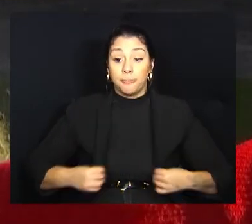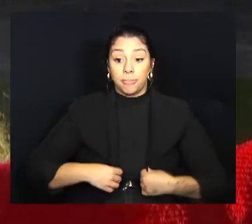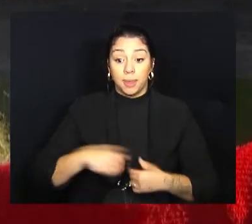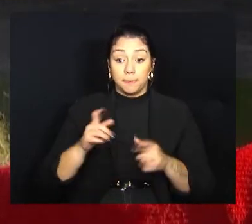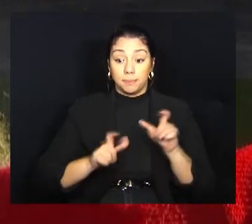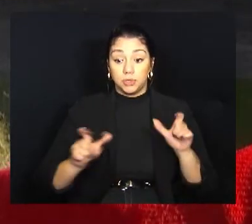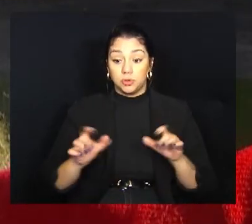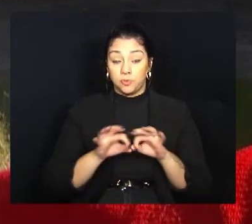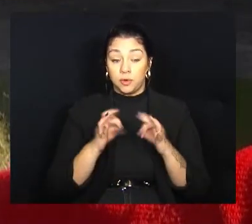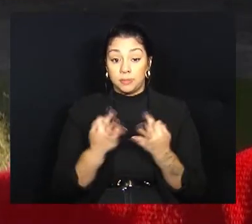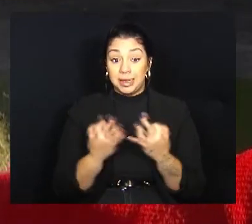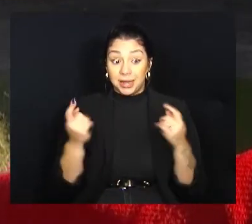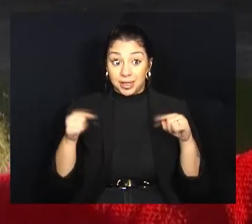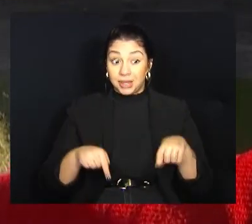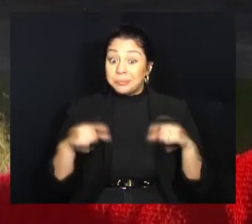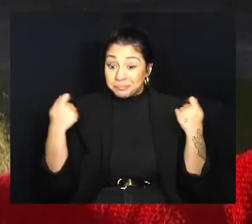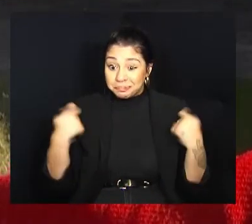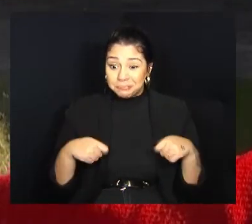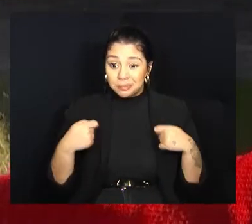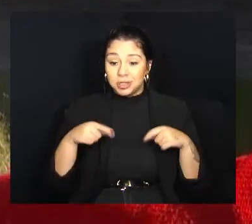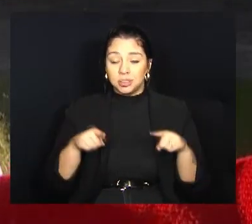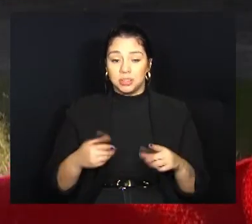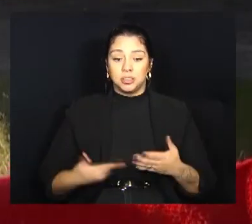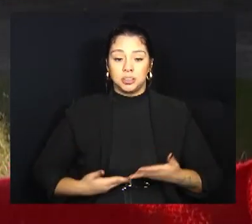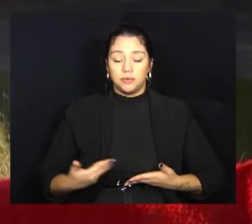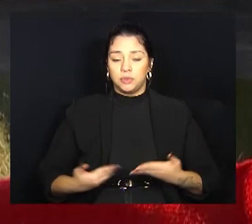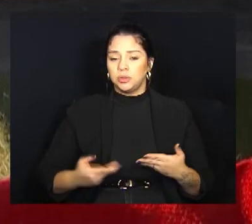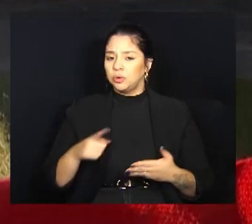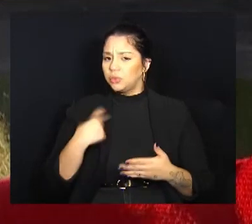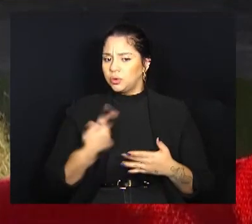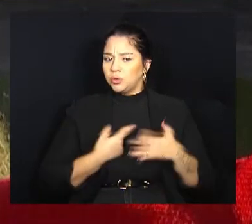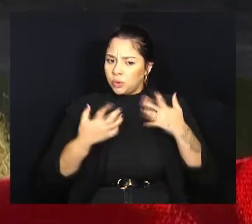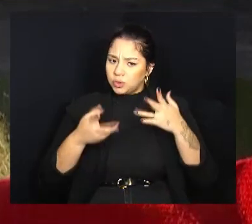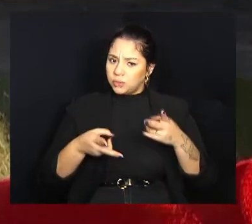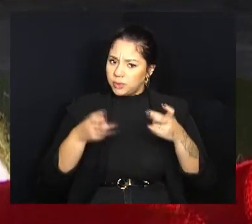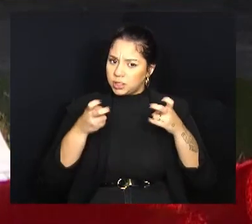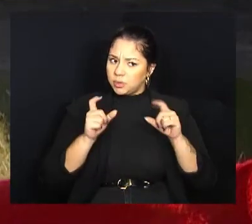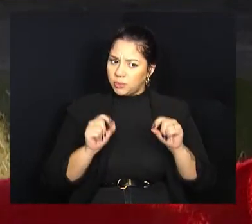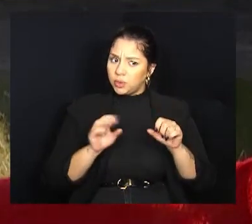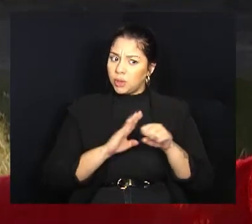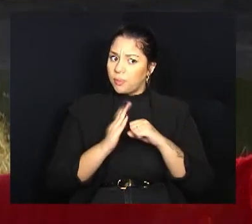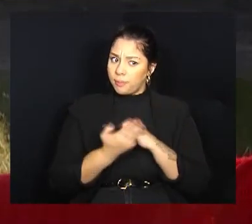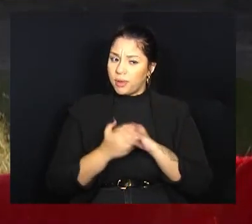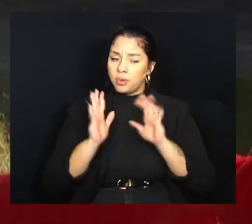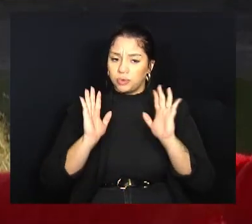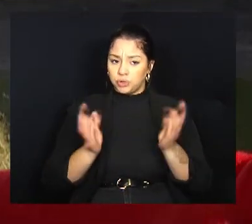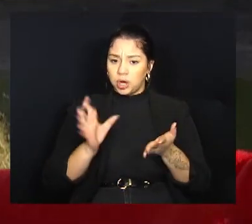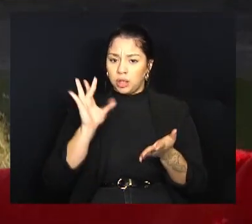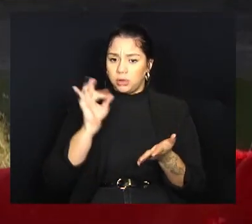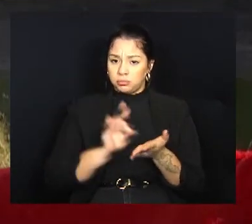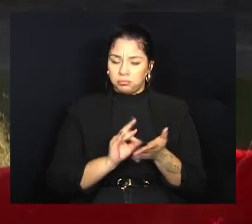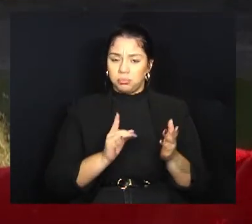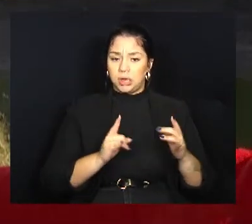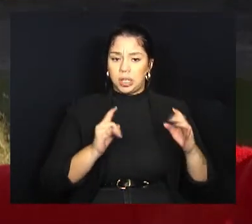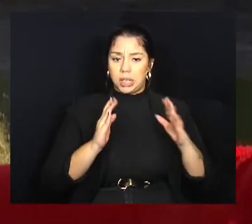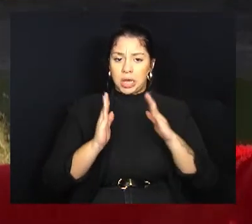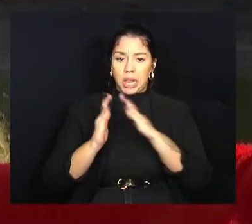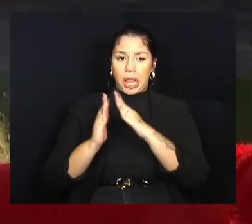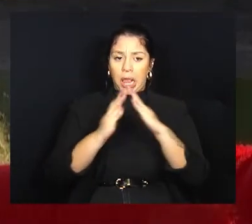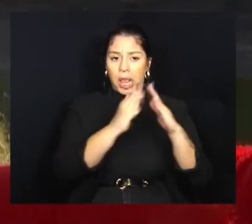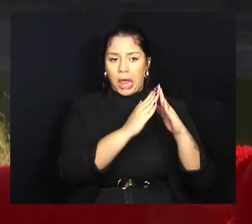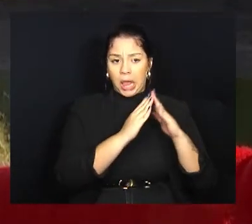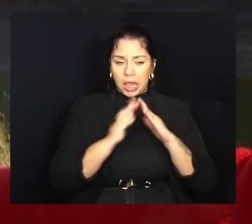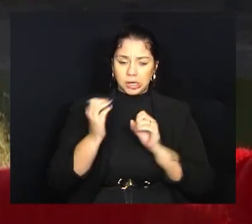aqui necessitam desse serviço. A gente pode observar um bairro já consolidado, com umas casas bem